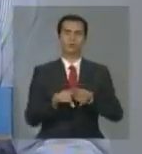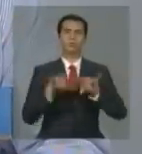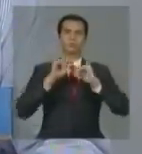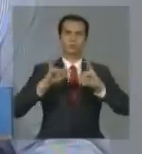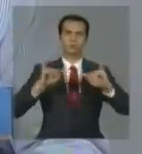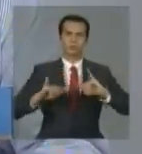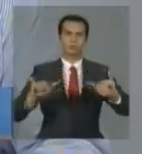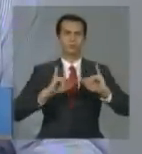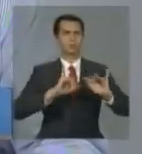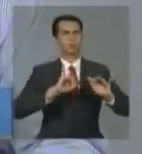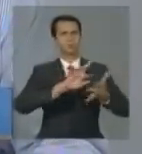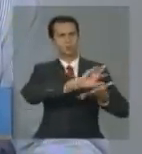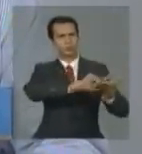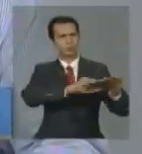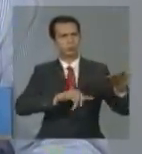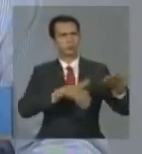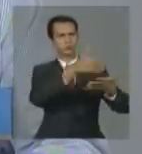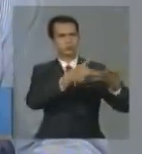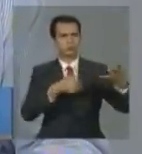informações inseridas ou excluídas do sistema.